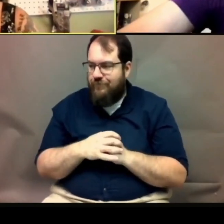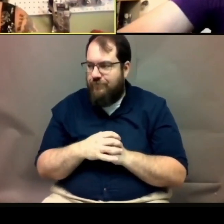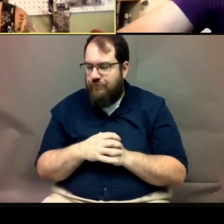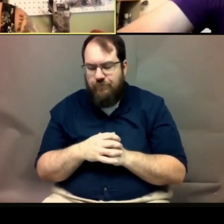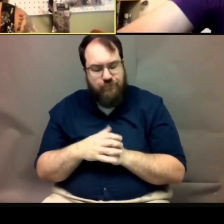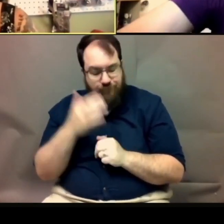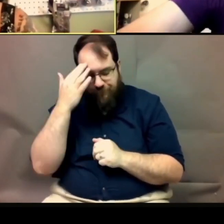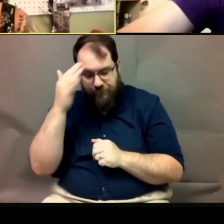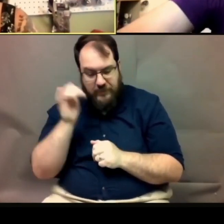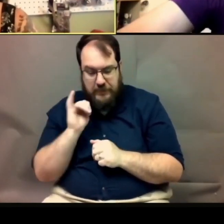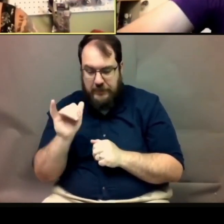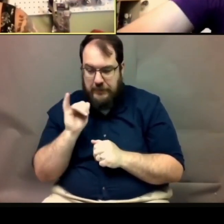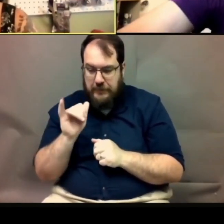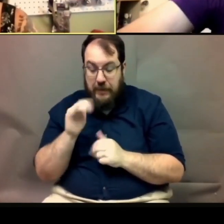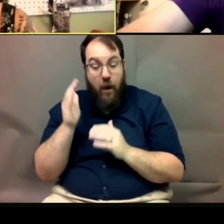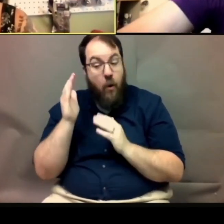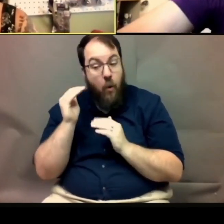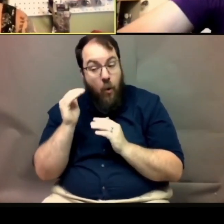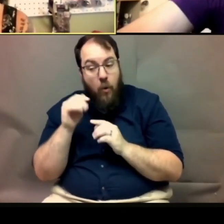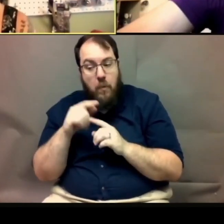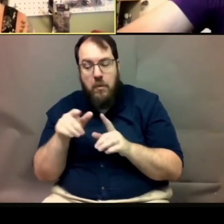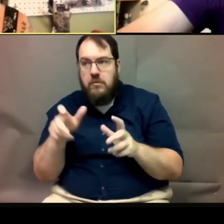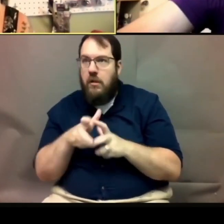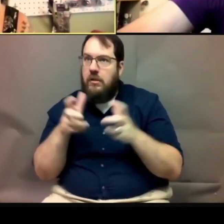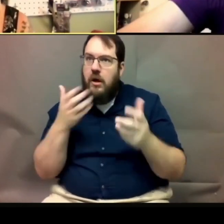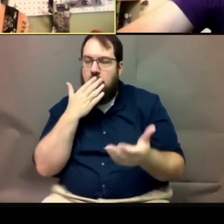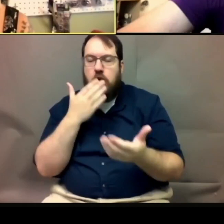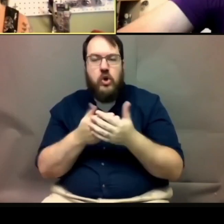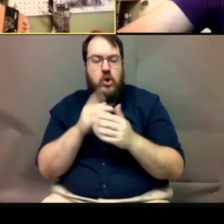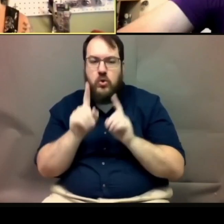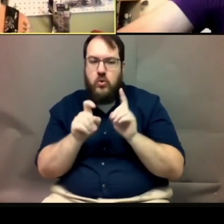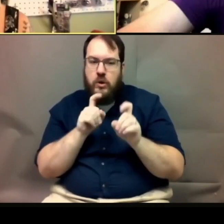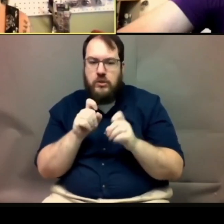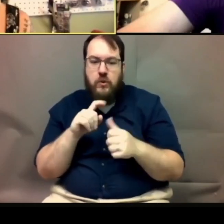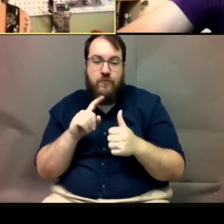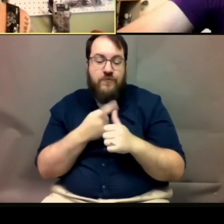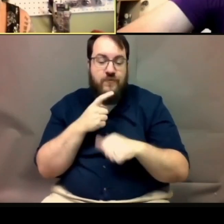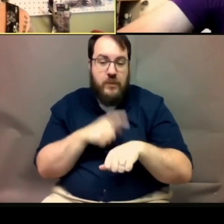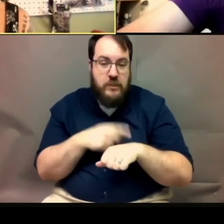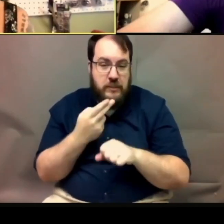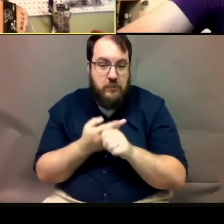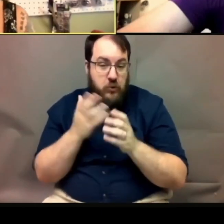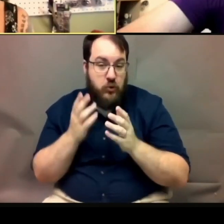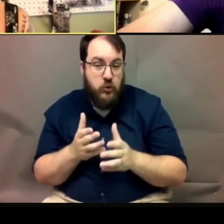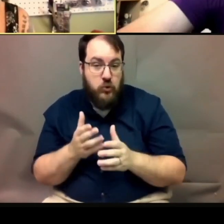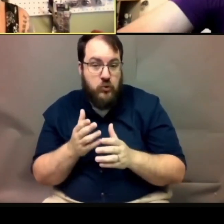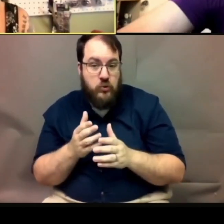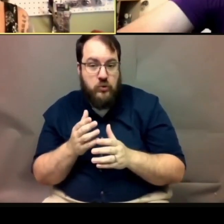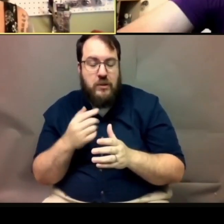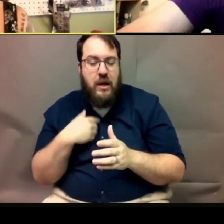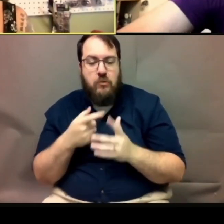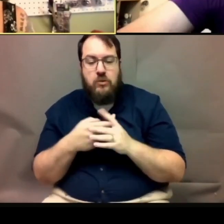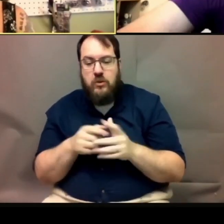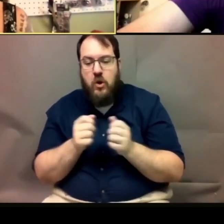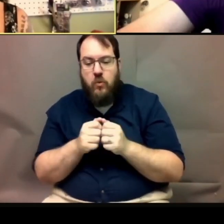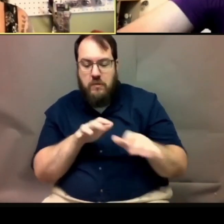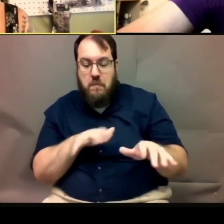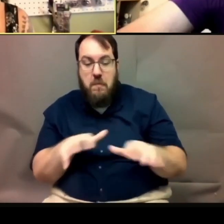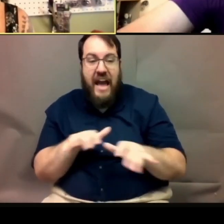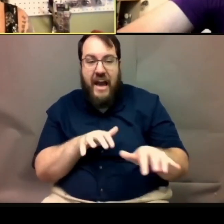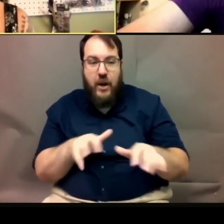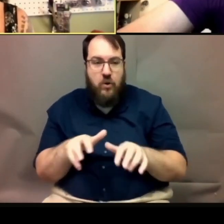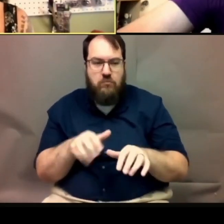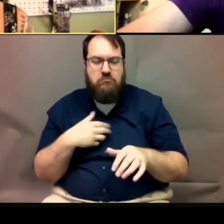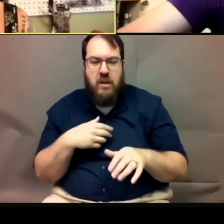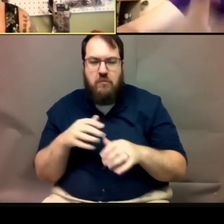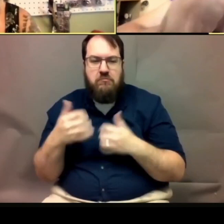não, eu não sei o que acontece com o bate-papo eu espero que nós tenhamos acesso tem tantas perguntas boas usuários